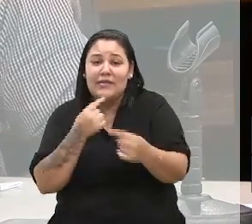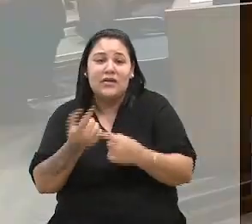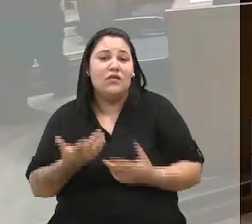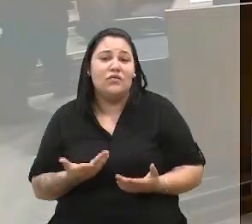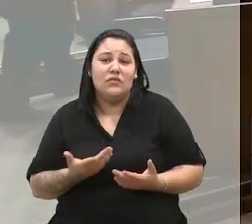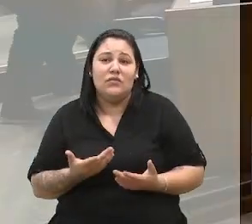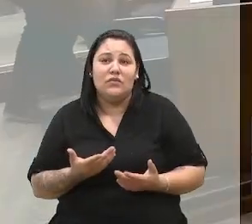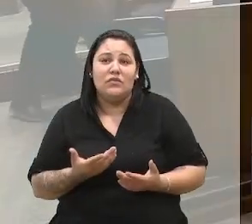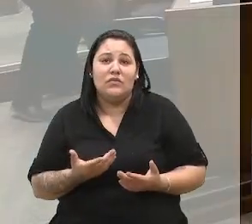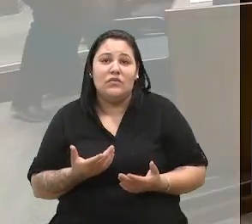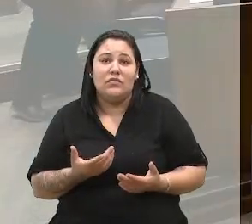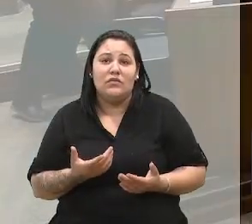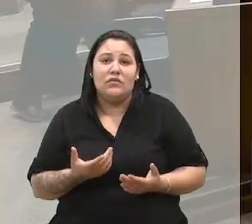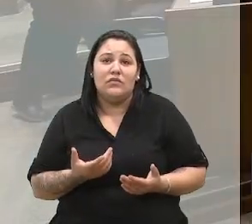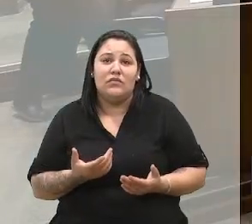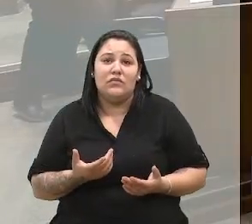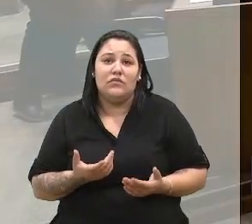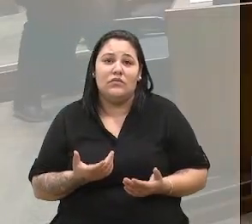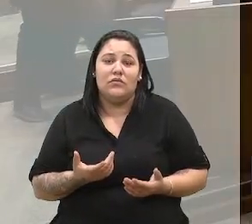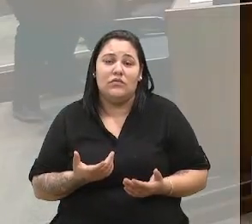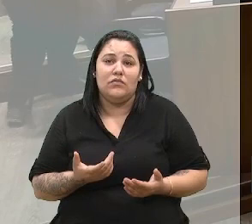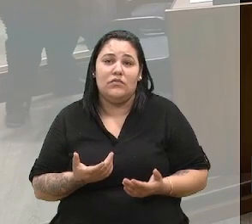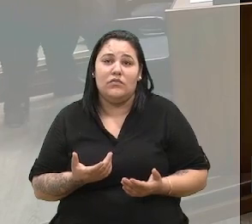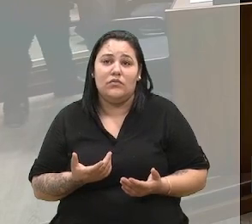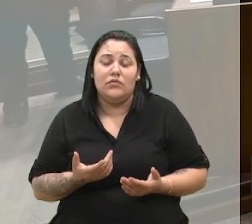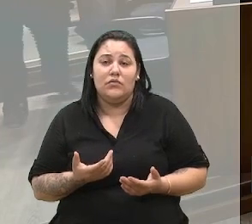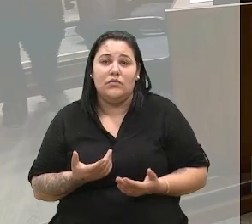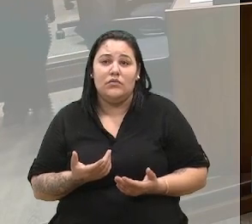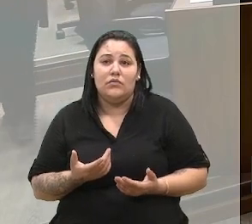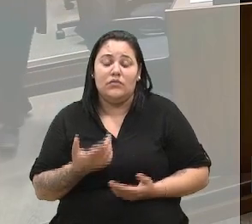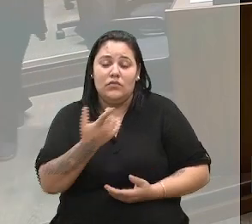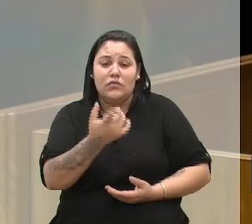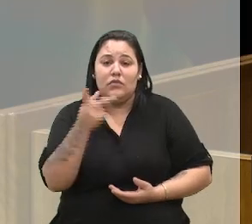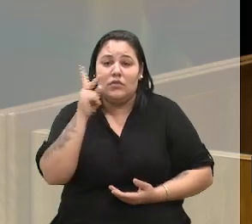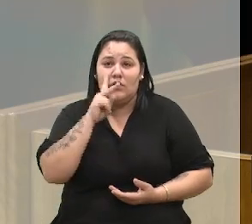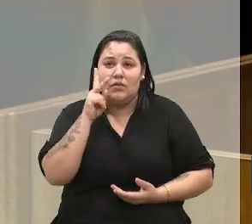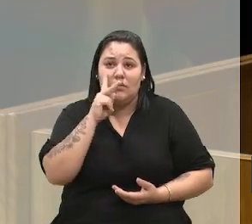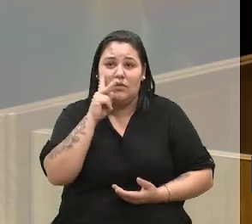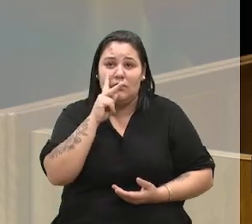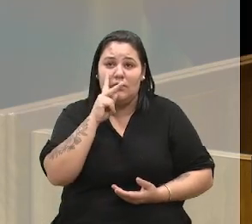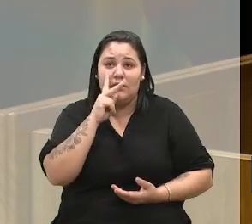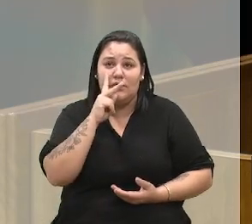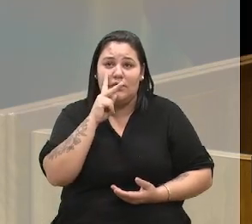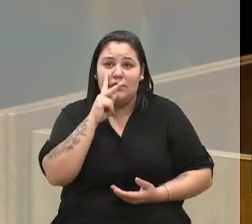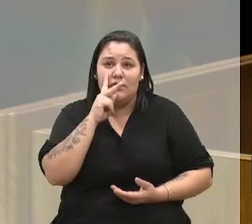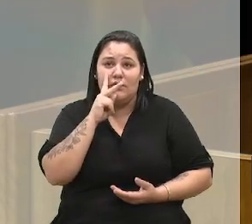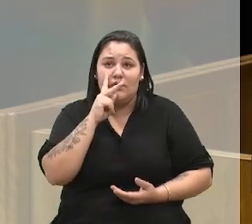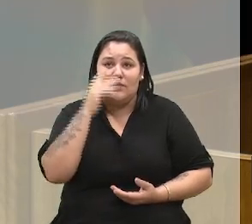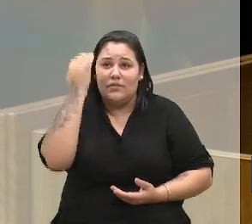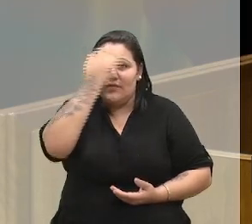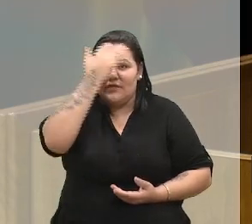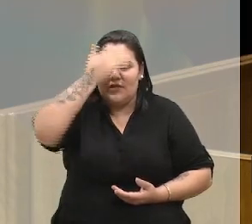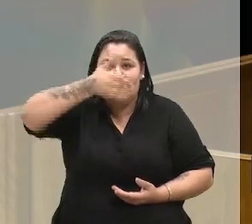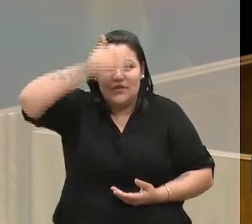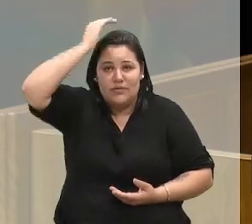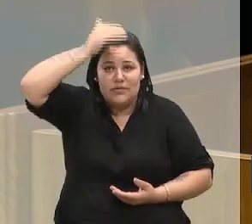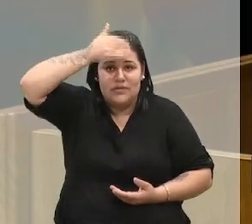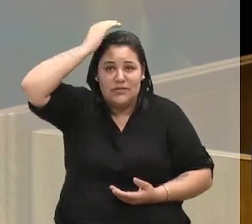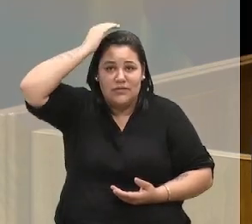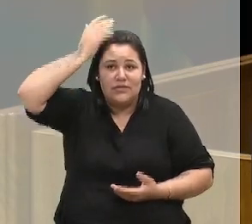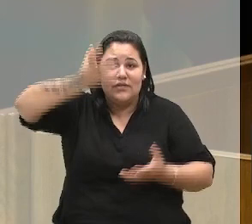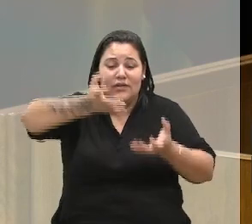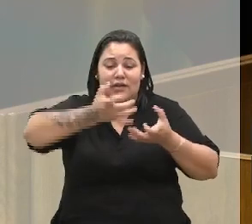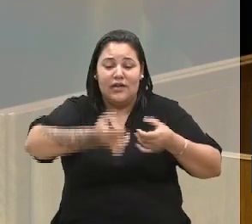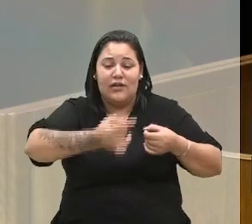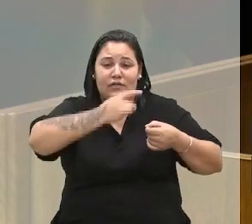colega, o senhor lembrou do prefeito Alceu, e eu quero voltar à situação